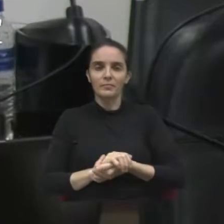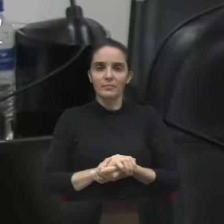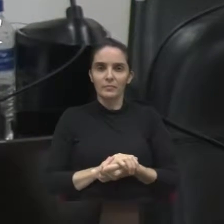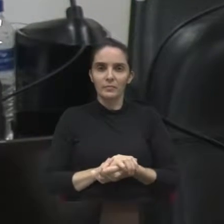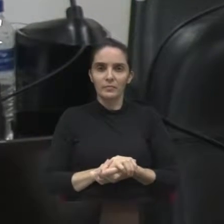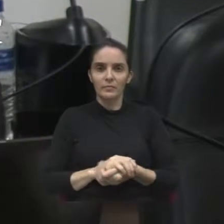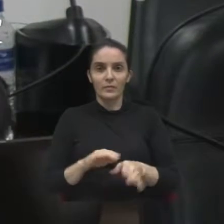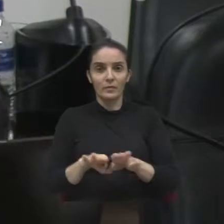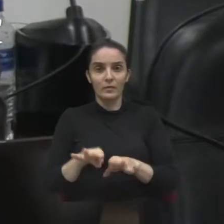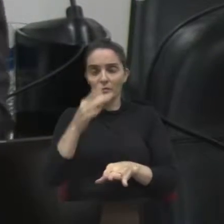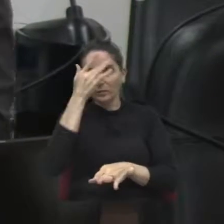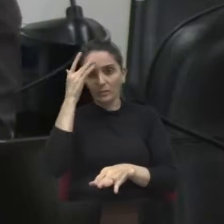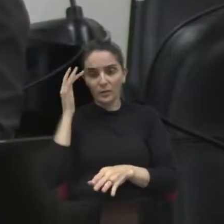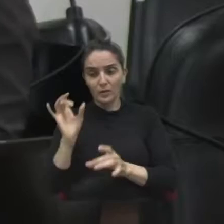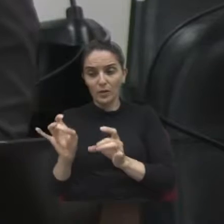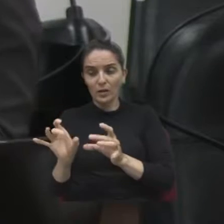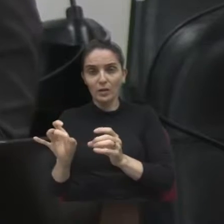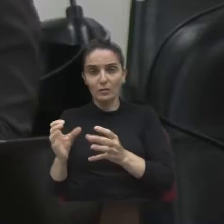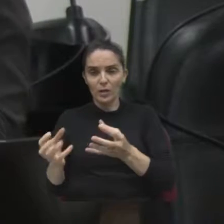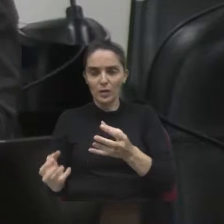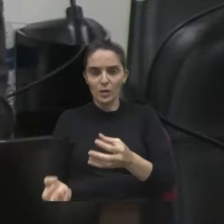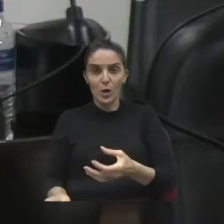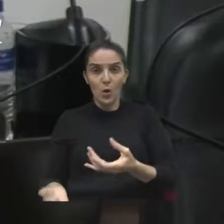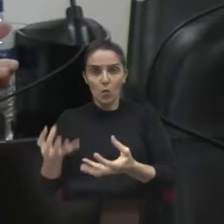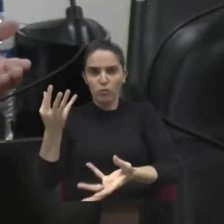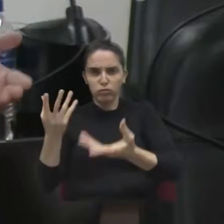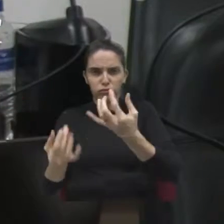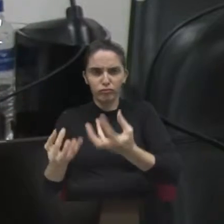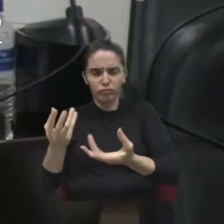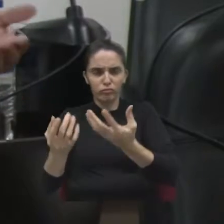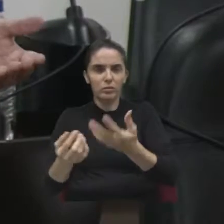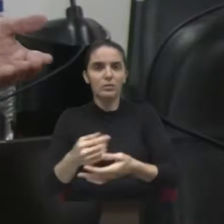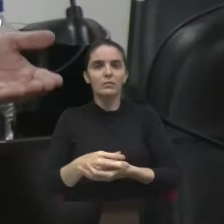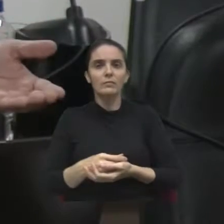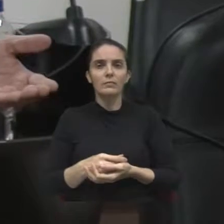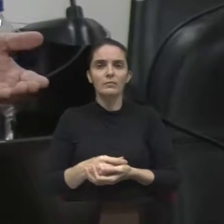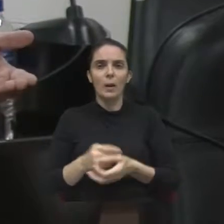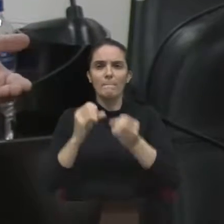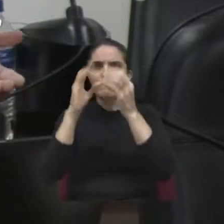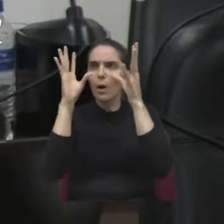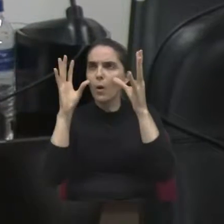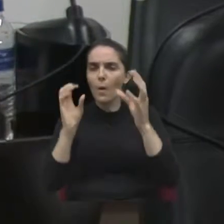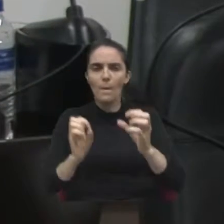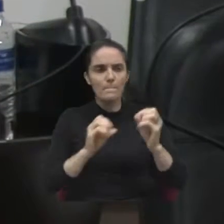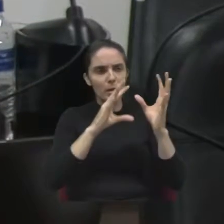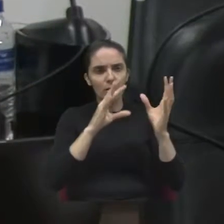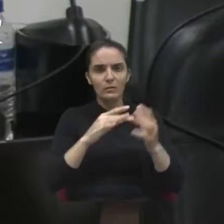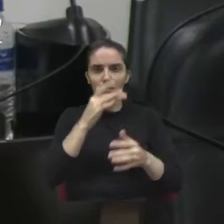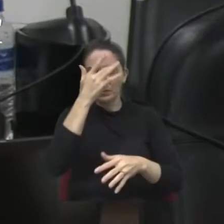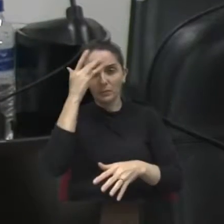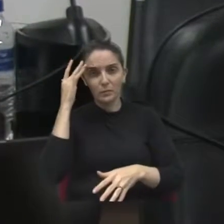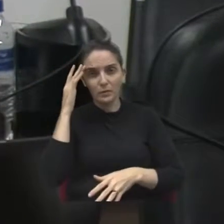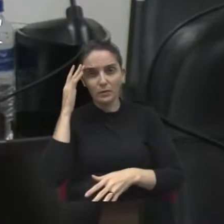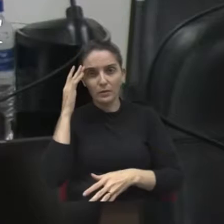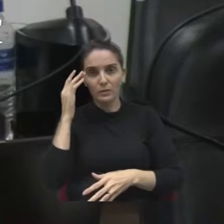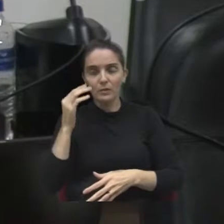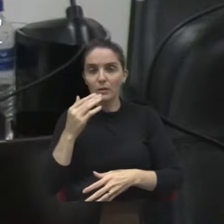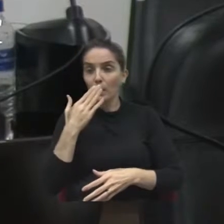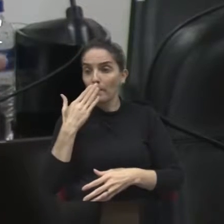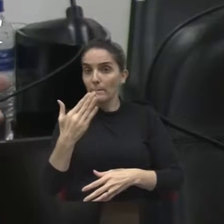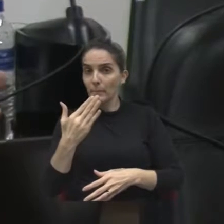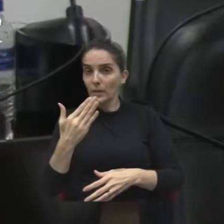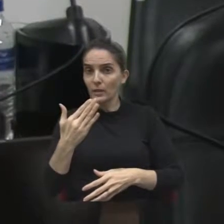fogos, nos últimos anos, têm dito que a procura por fogos sem estampido tem aumentado